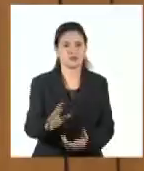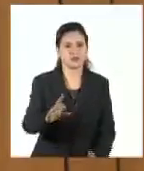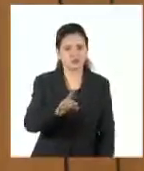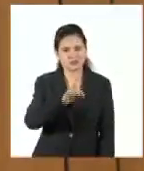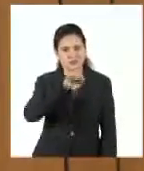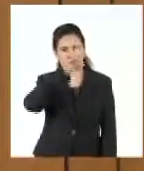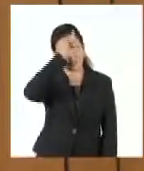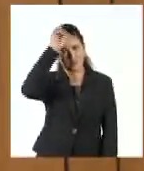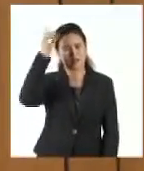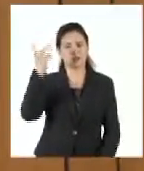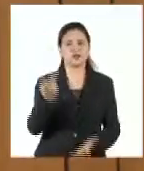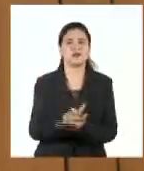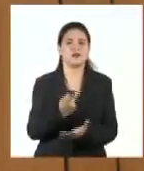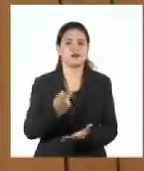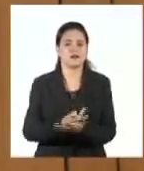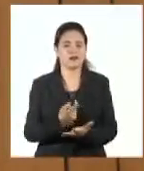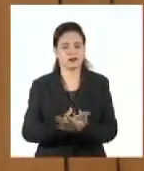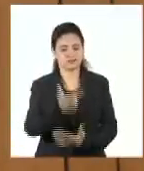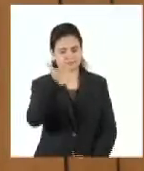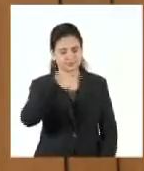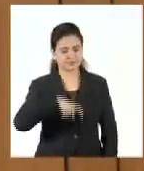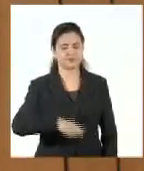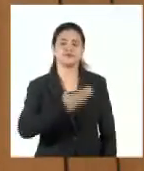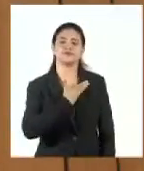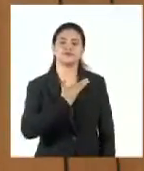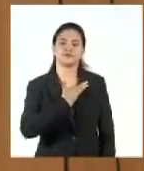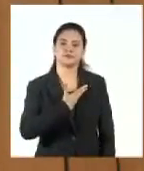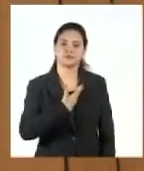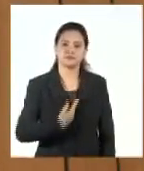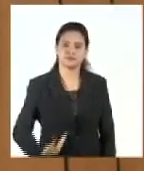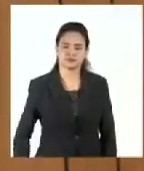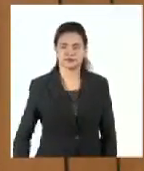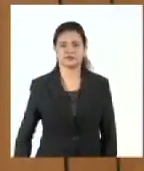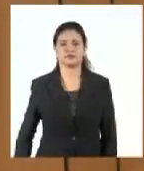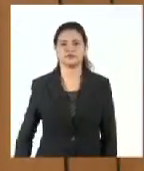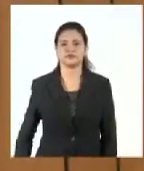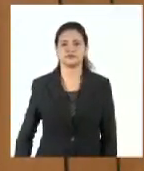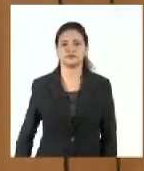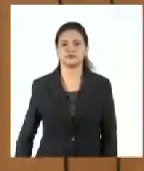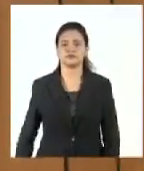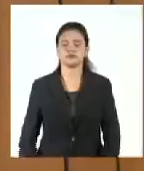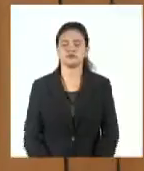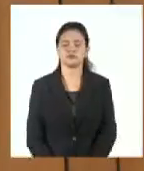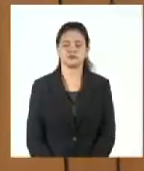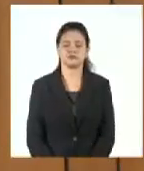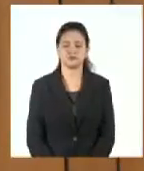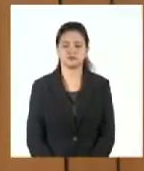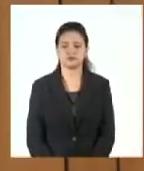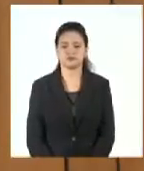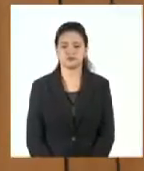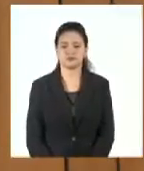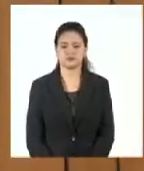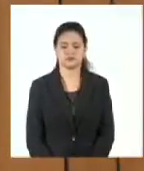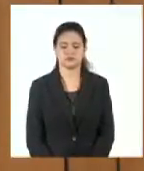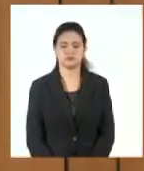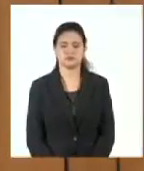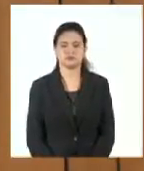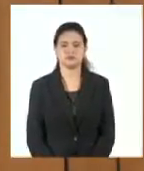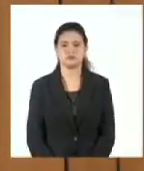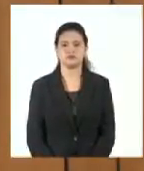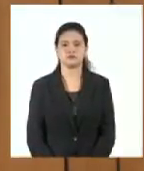quanto a essa presença de membros da Força Nacional em atividades de interesse interno do